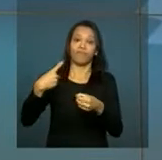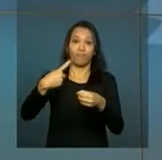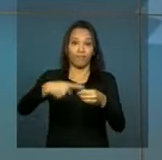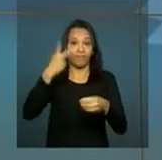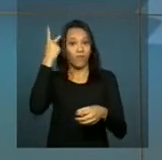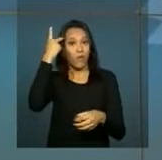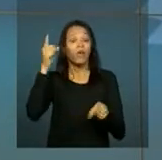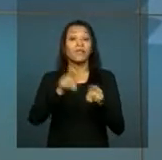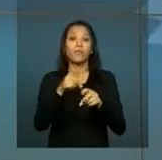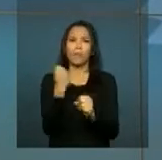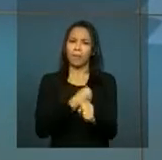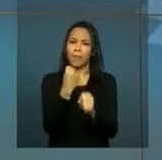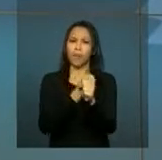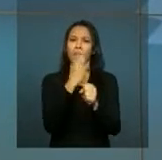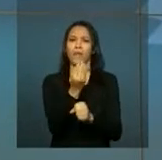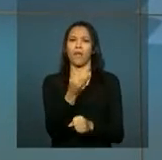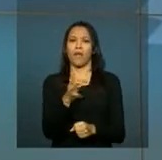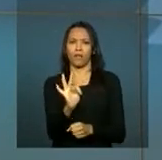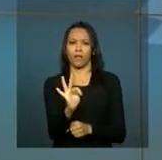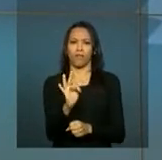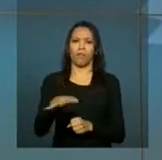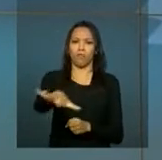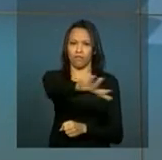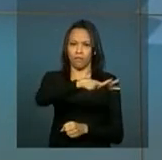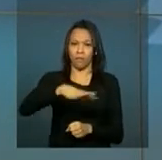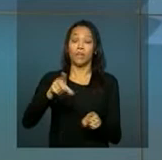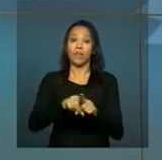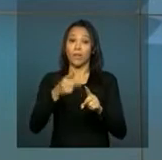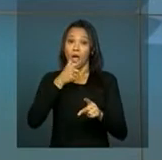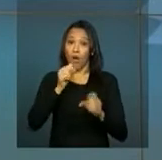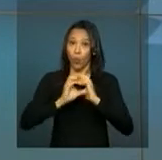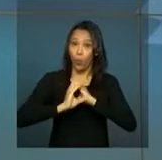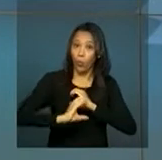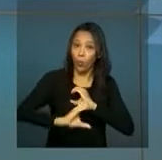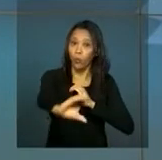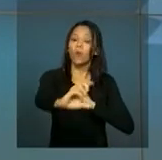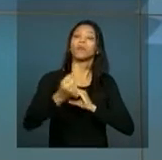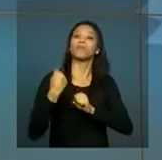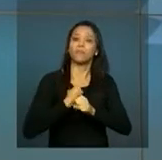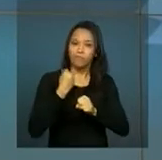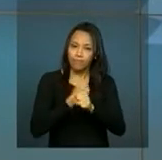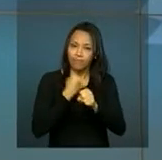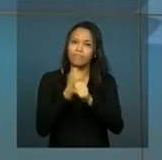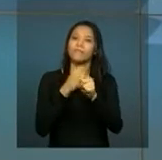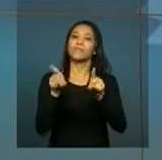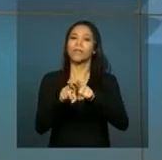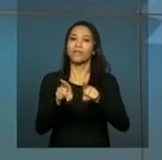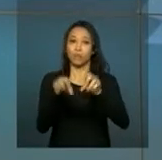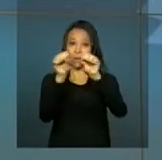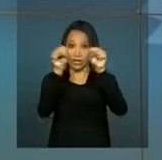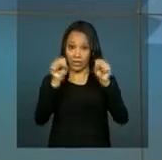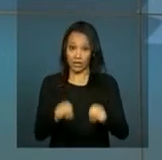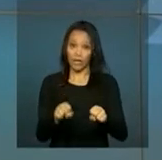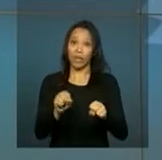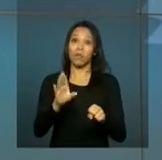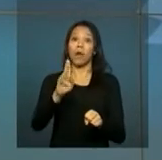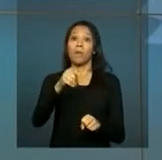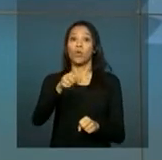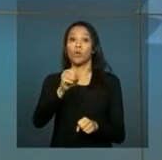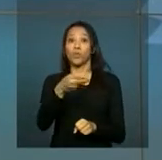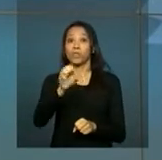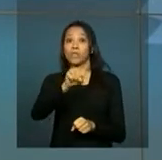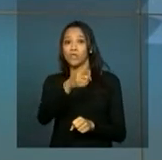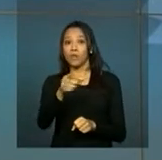e obras do BRT Metropolitano para a saneamento Está prevista obra de abastecimento de água do sistema produtor